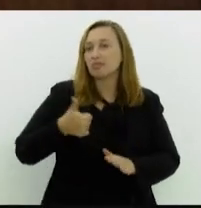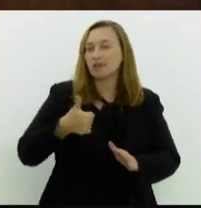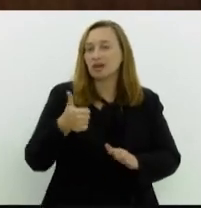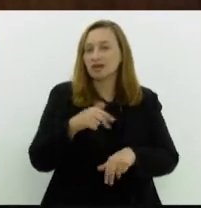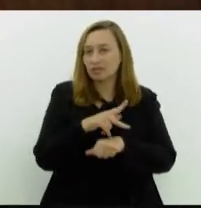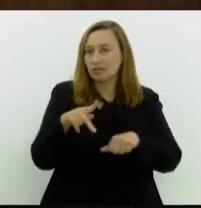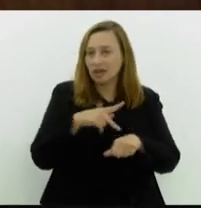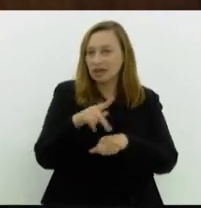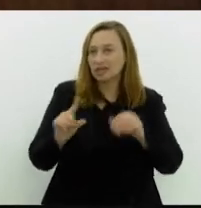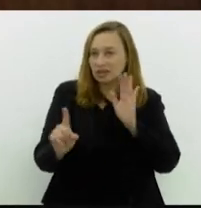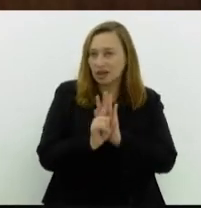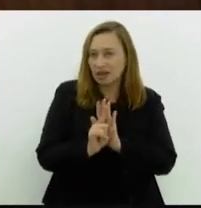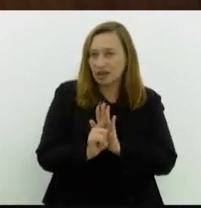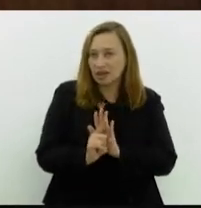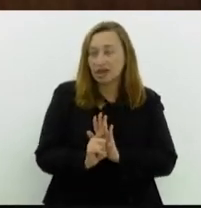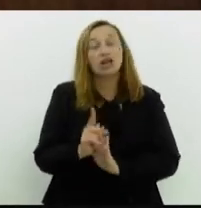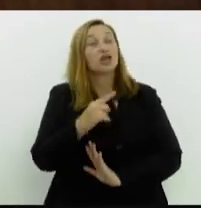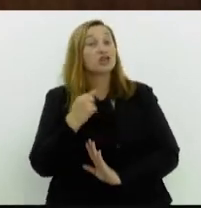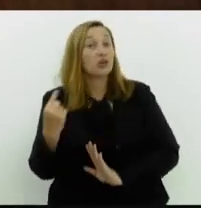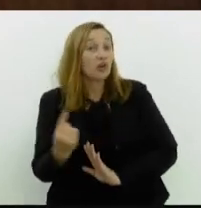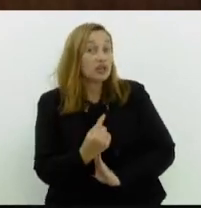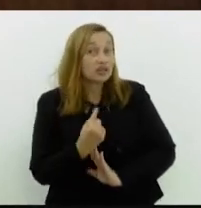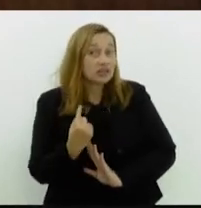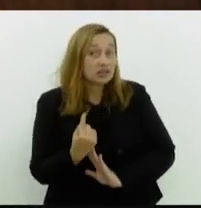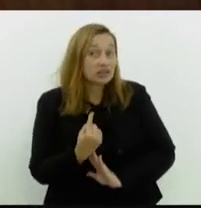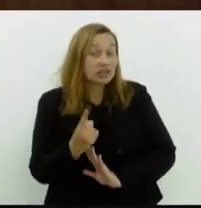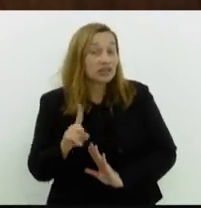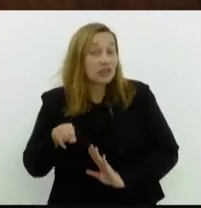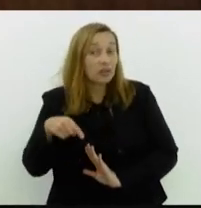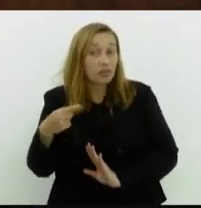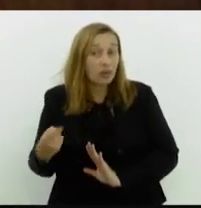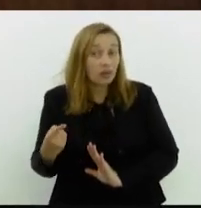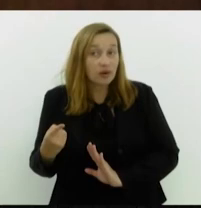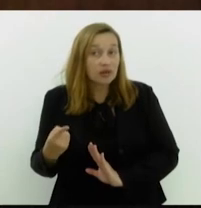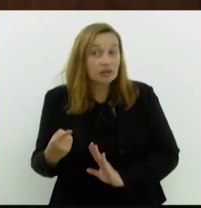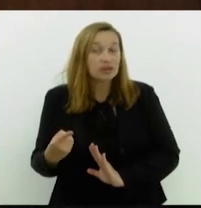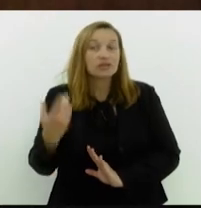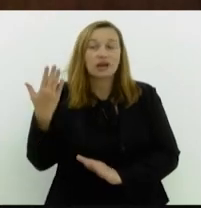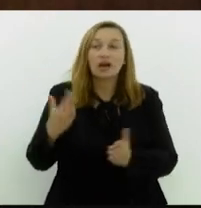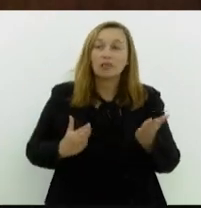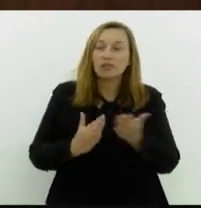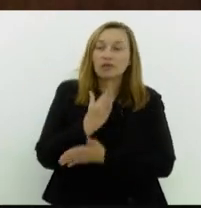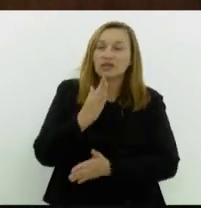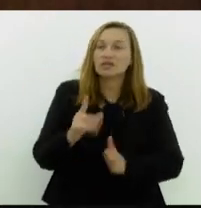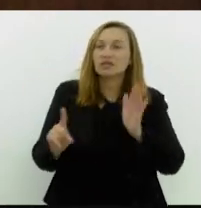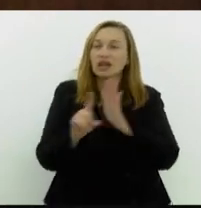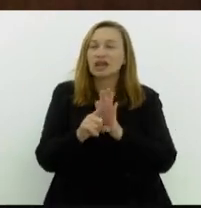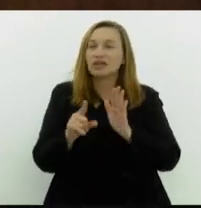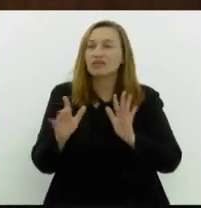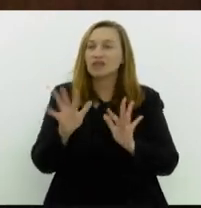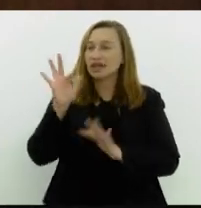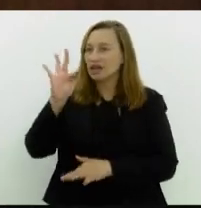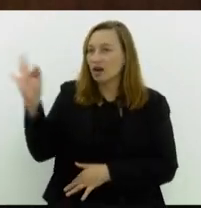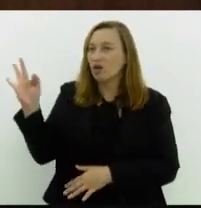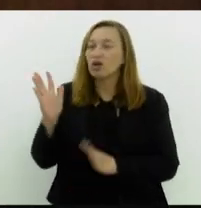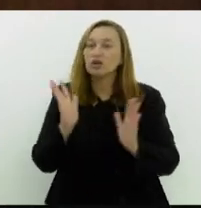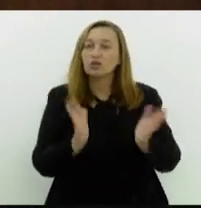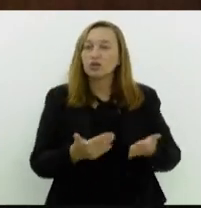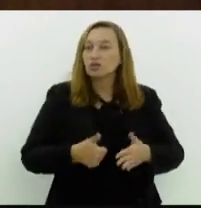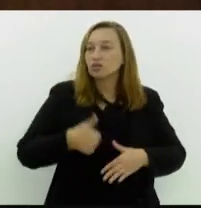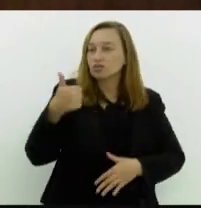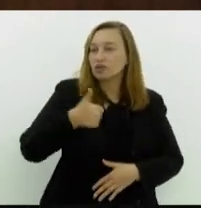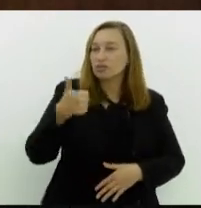país. E nós, logo em seguida, tivemos a aprovação da lei federal. E hoje, um dos